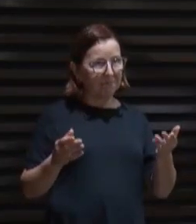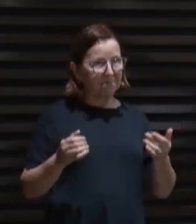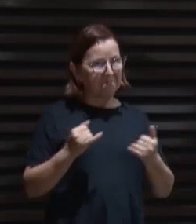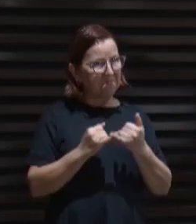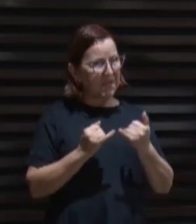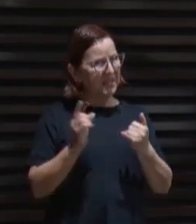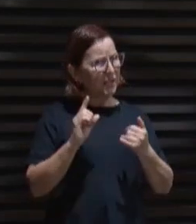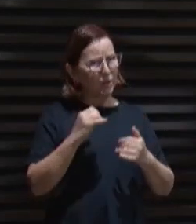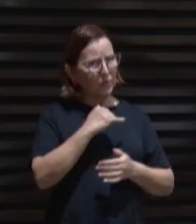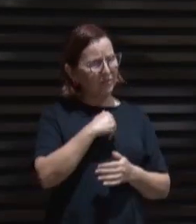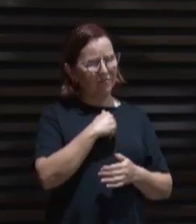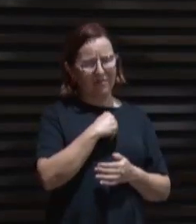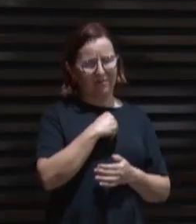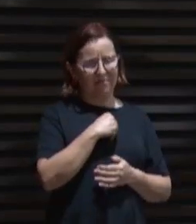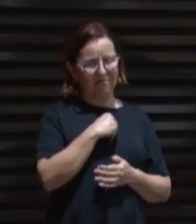não.